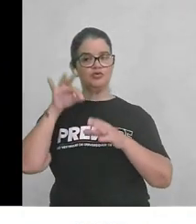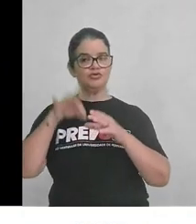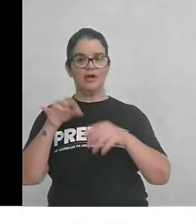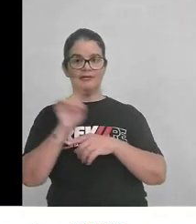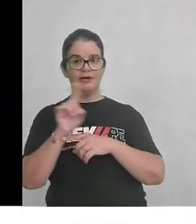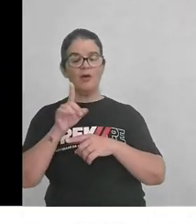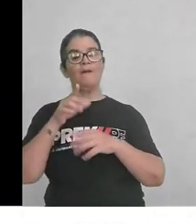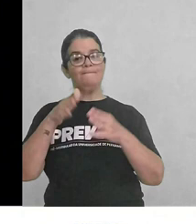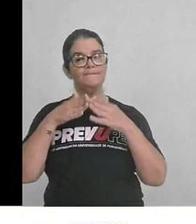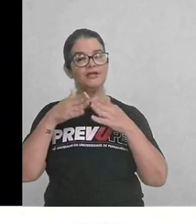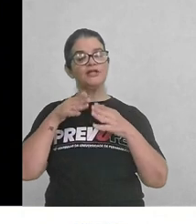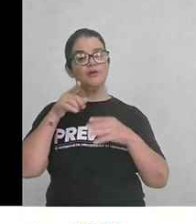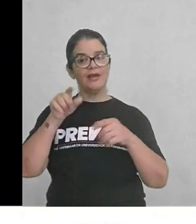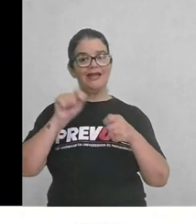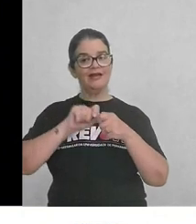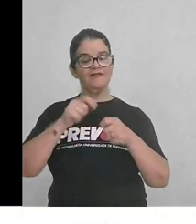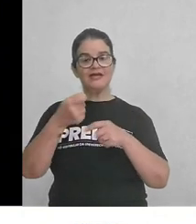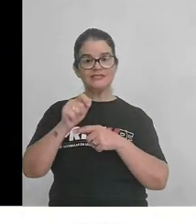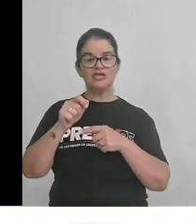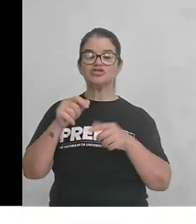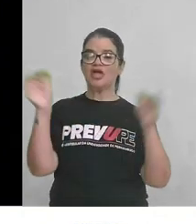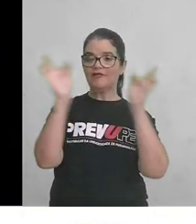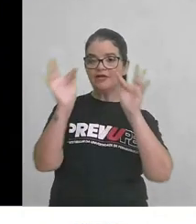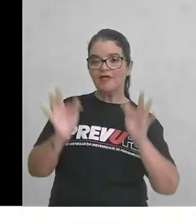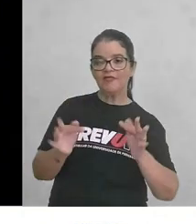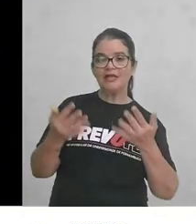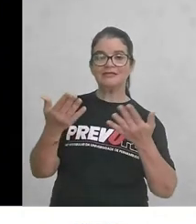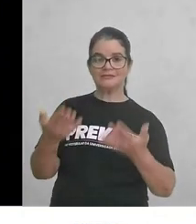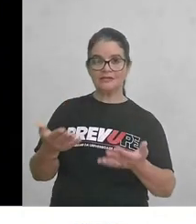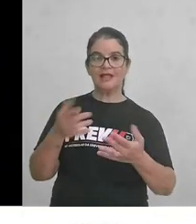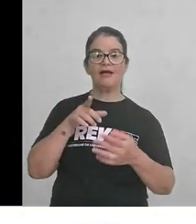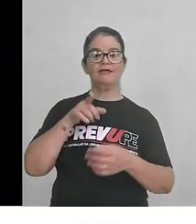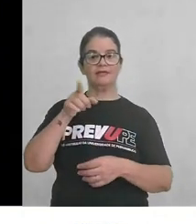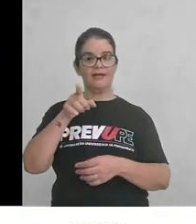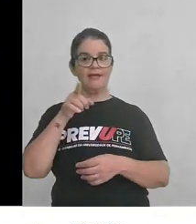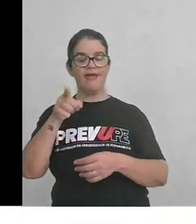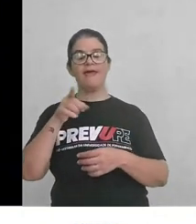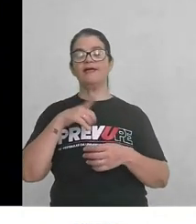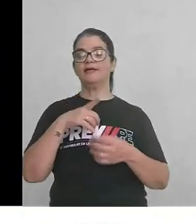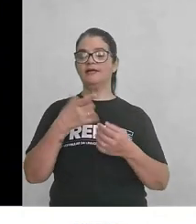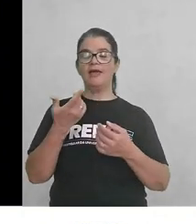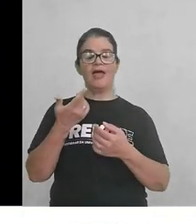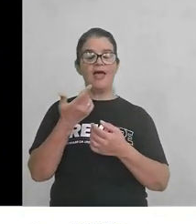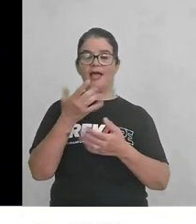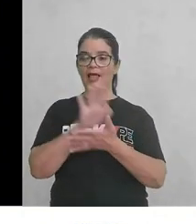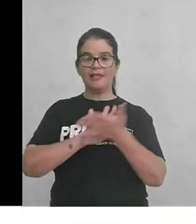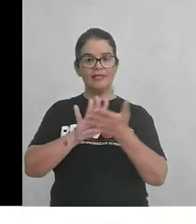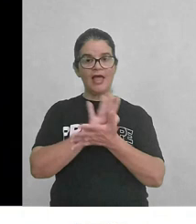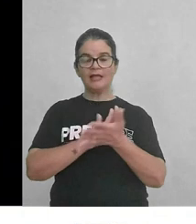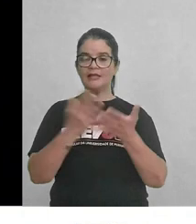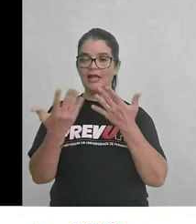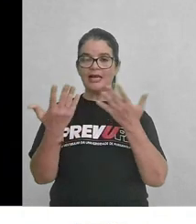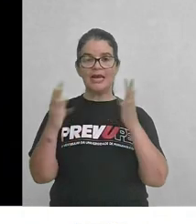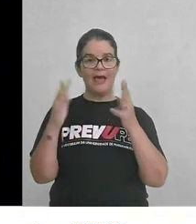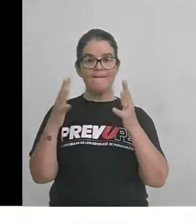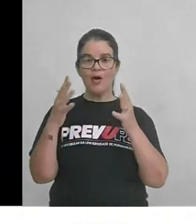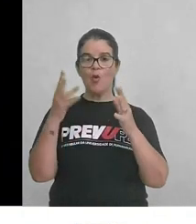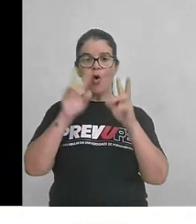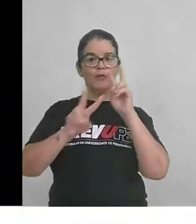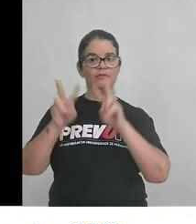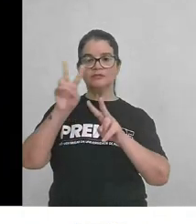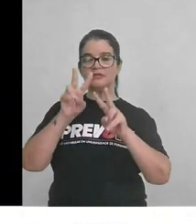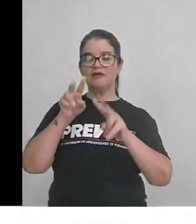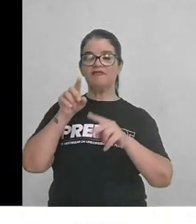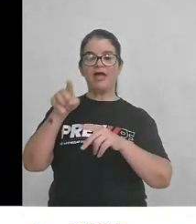e ele. Ela não tem nada em mãos, a gente observa e ele põe a mão pedindo a ela para que possa fazer